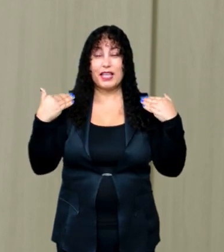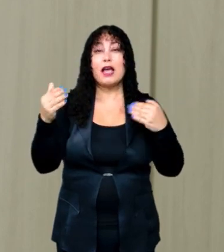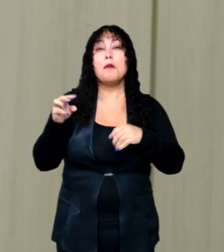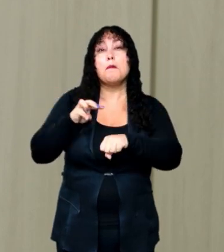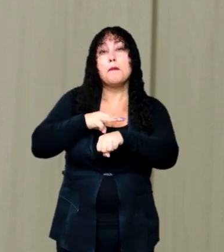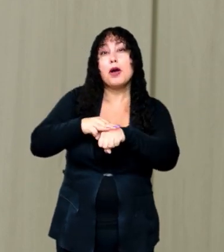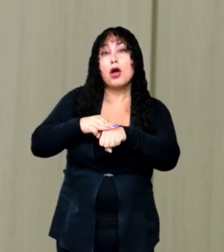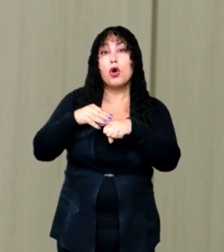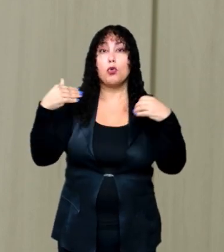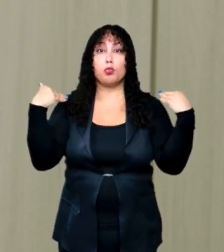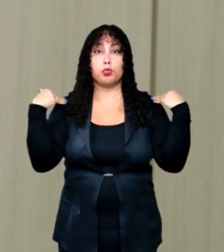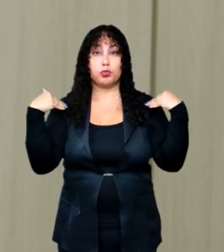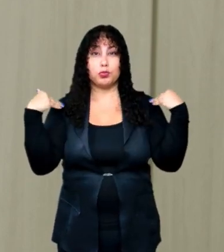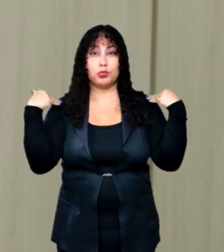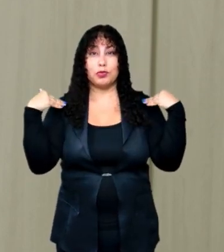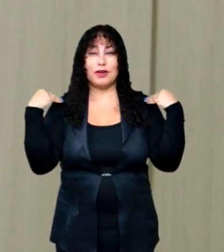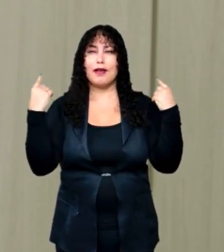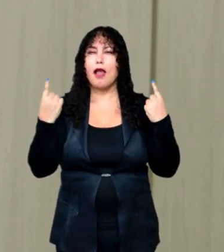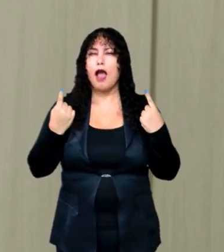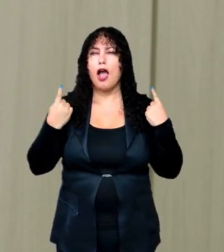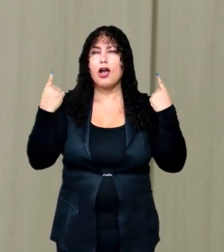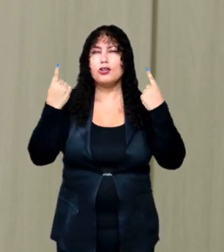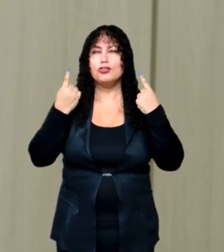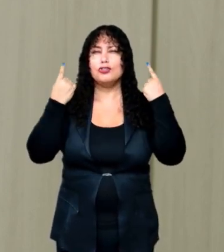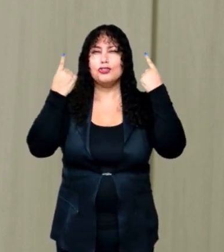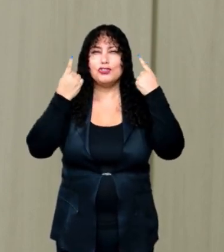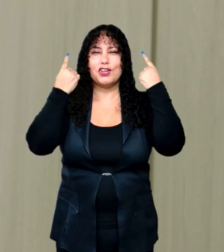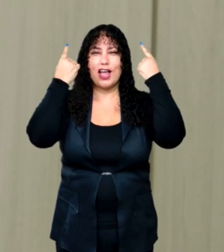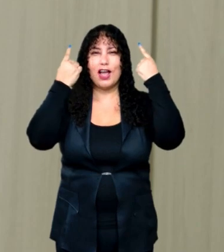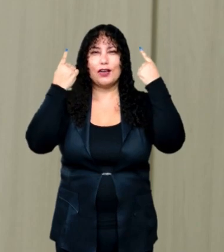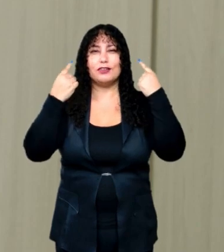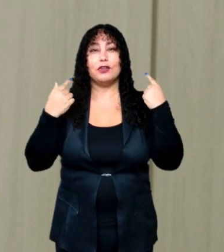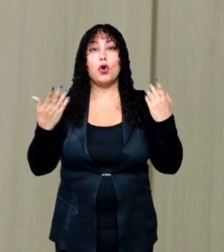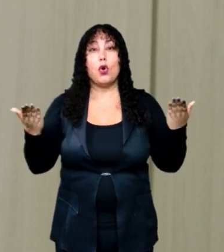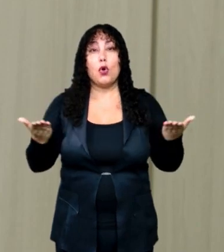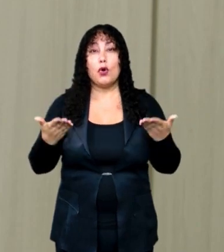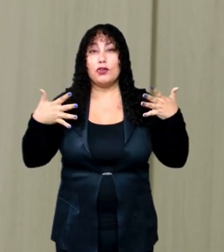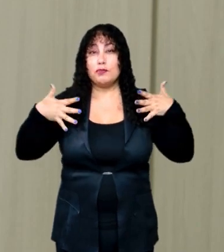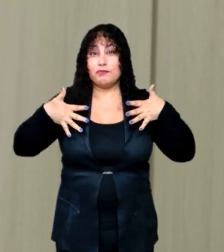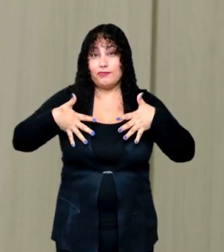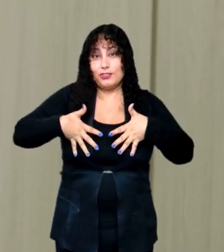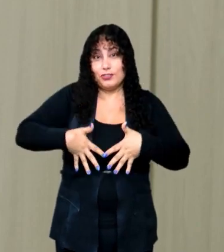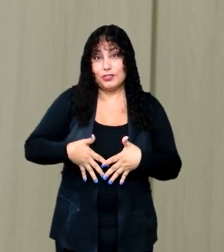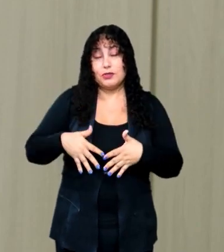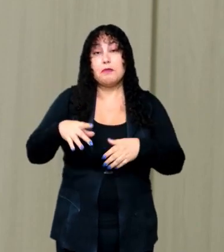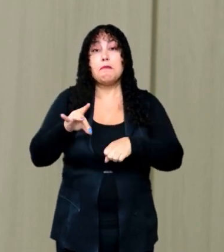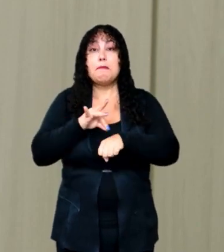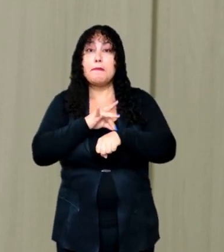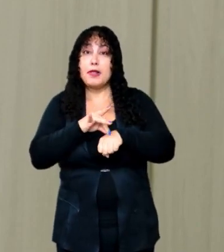castanhos, na altura do ombro, cacheados. Estou hoje vestindo uma blusa preta